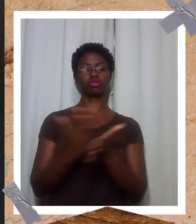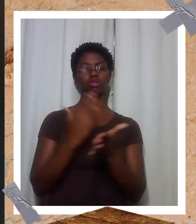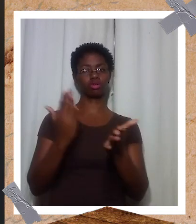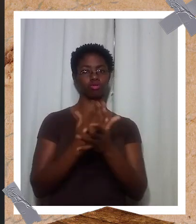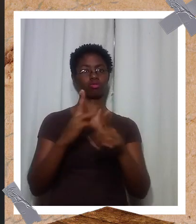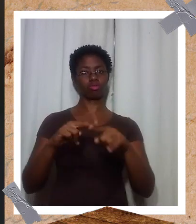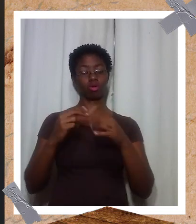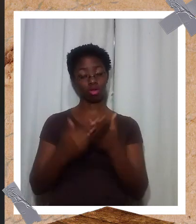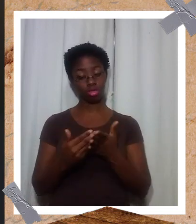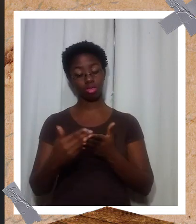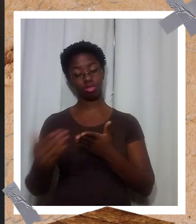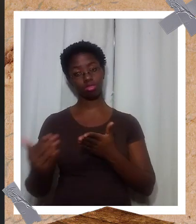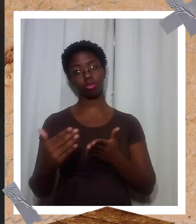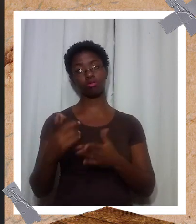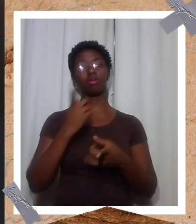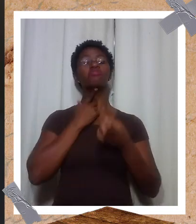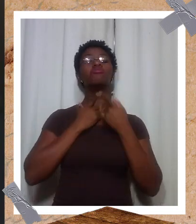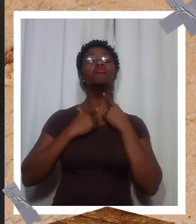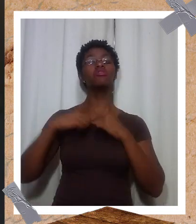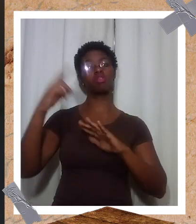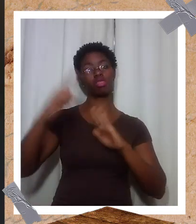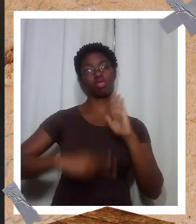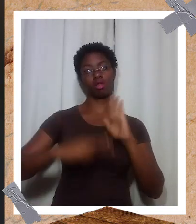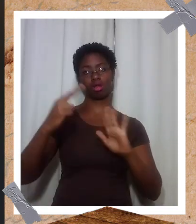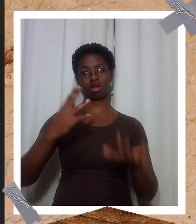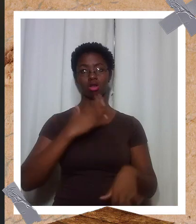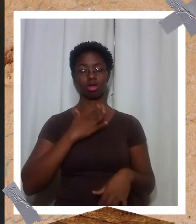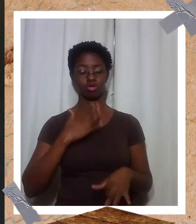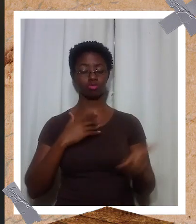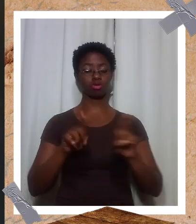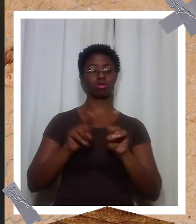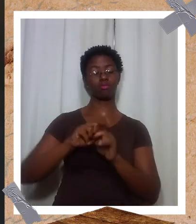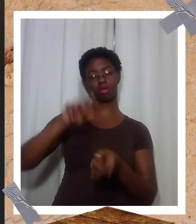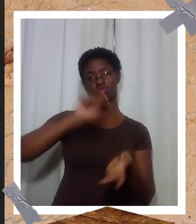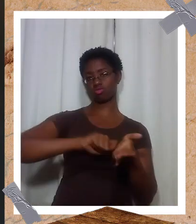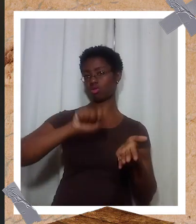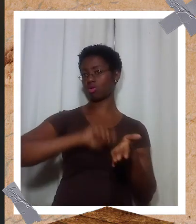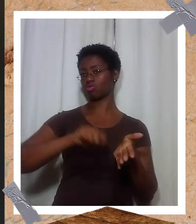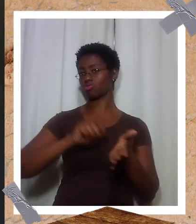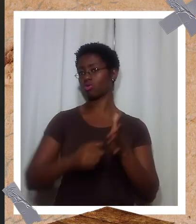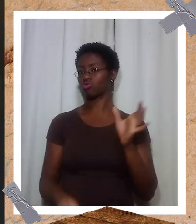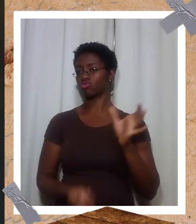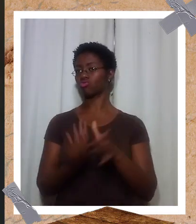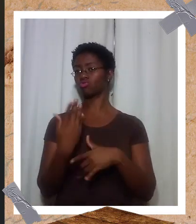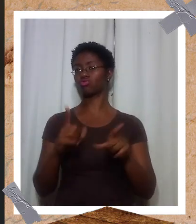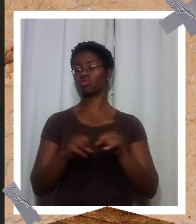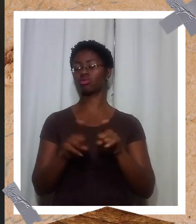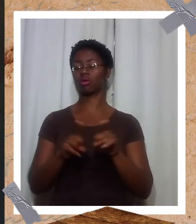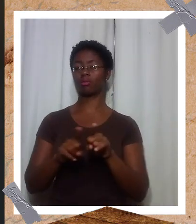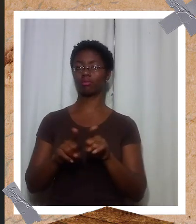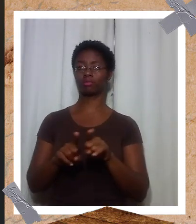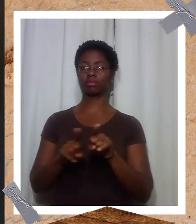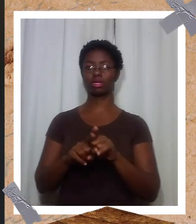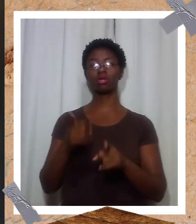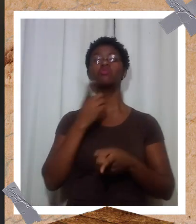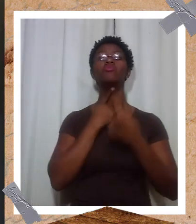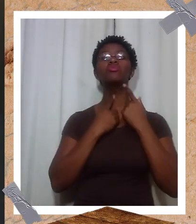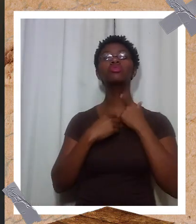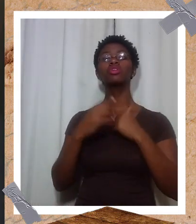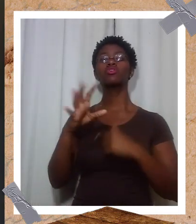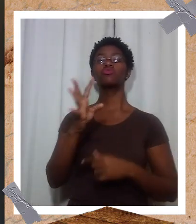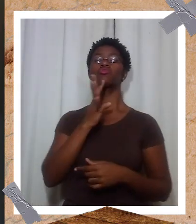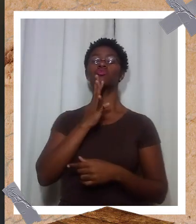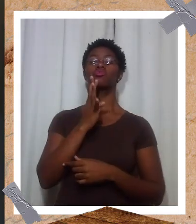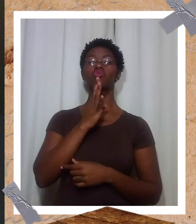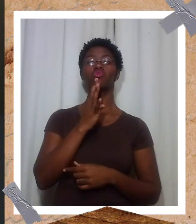meu desejo de leitor, a partir do meu desejo de escritor, ali surgiu também o desejo de conhecer